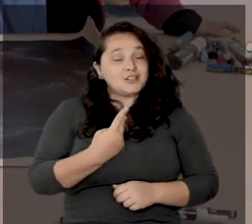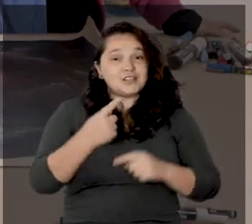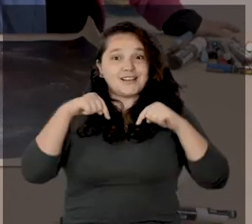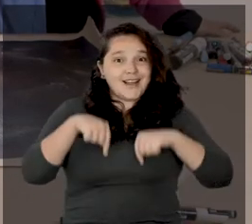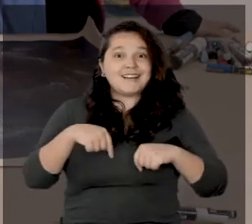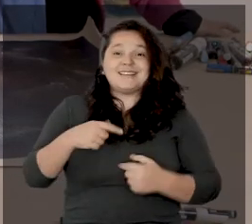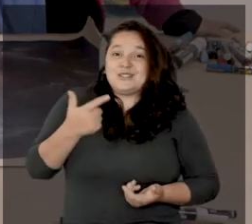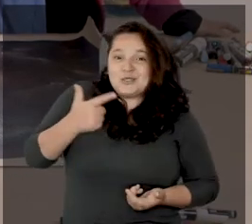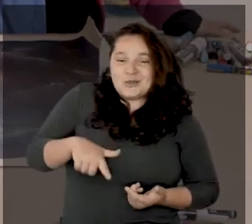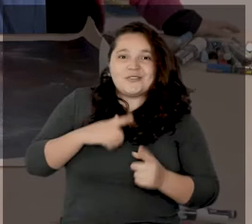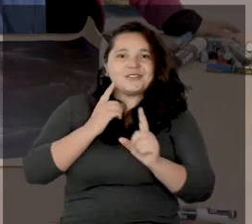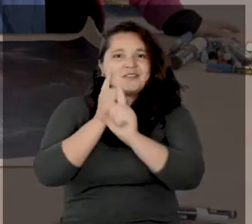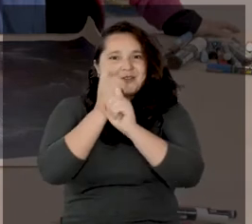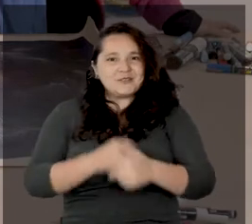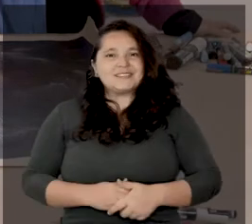novo,